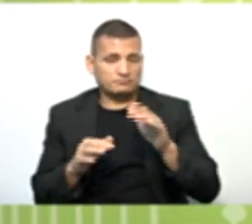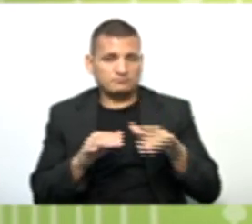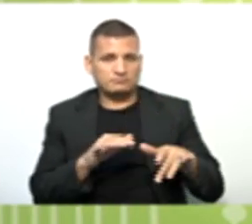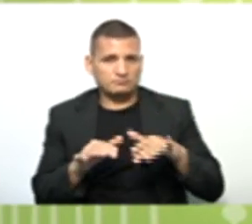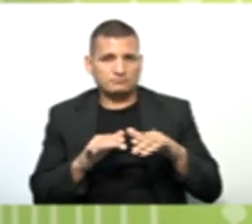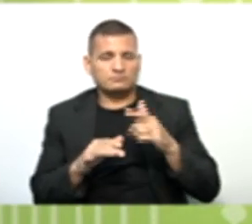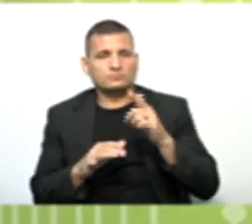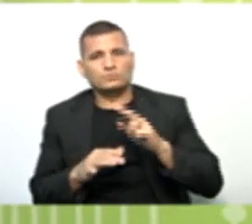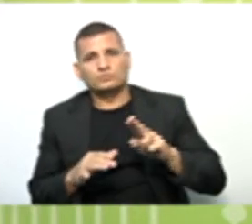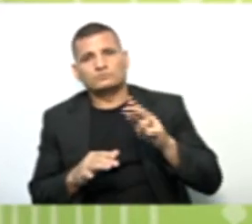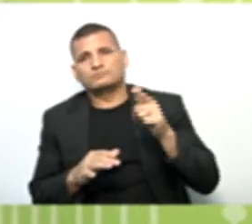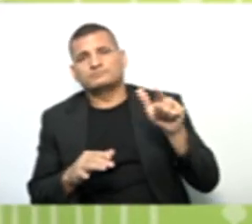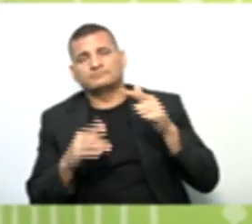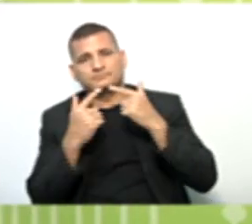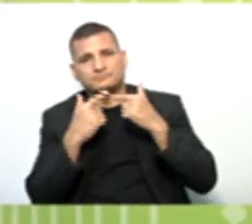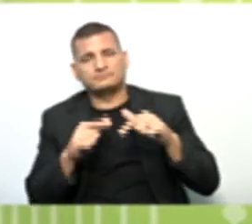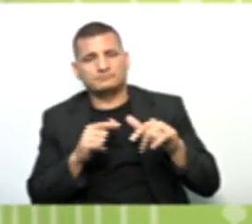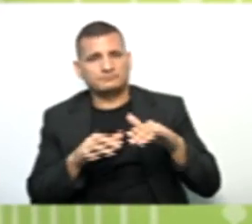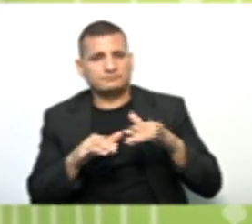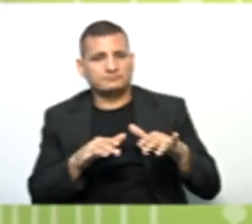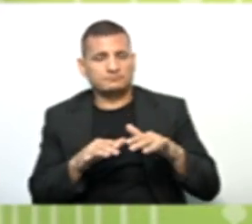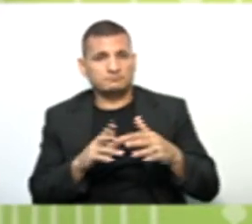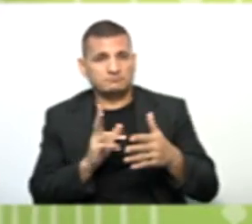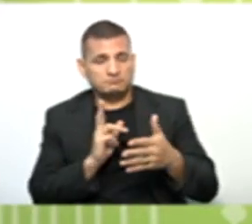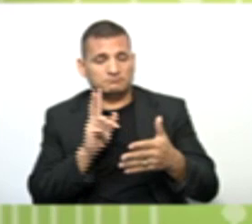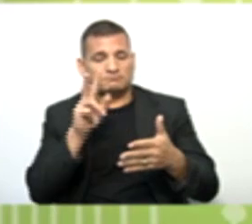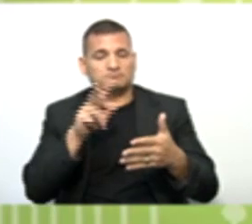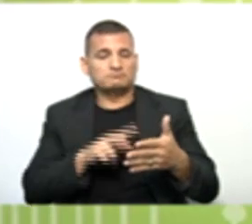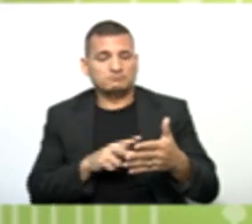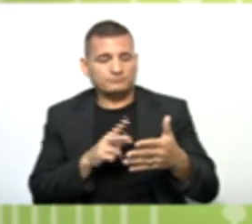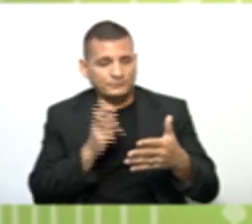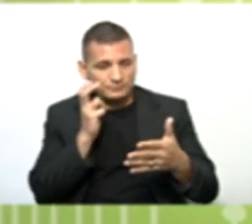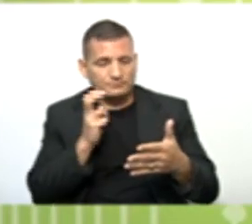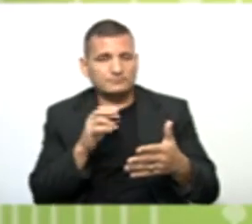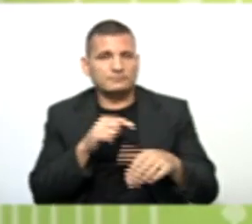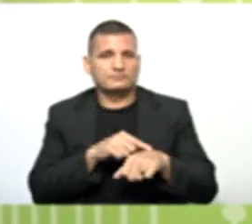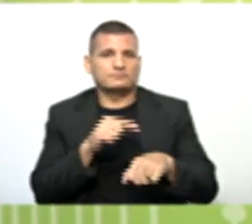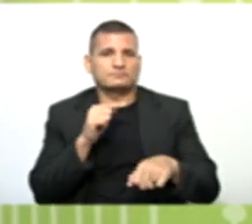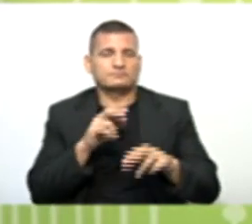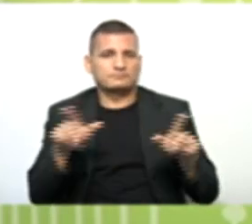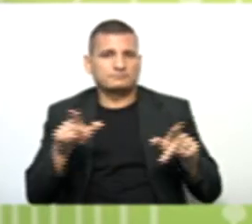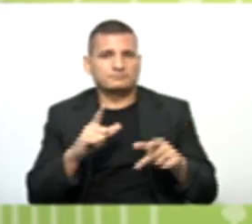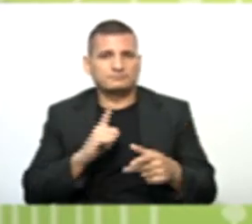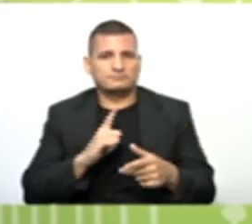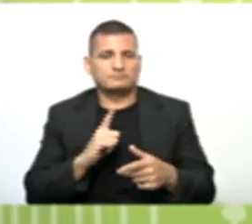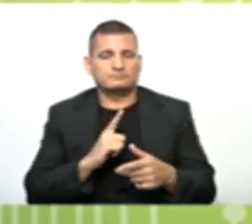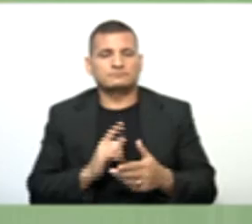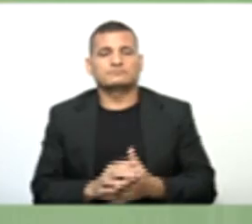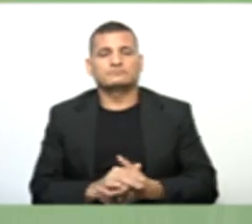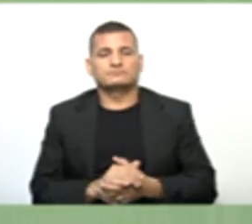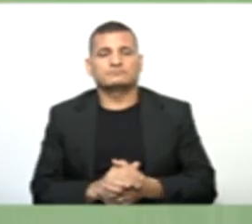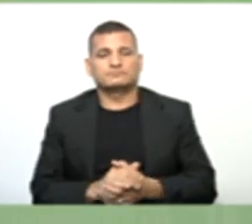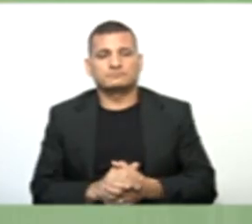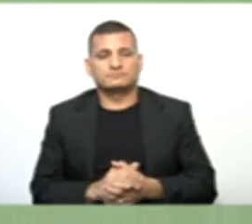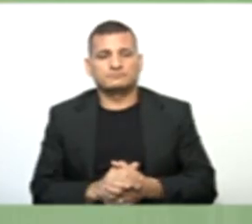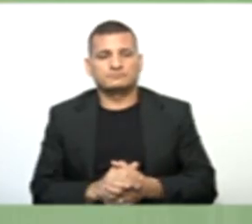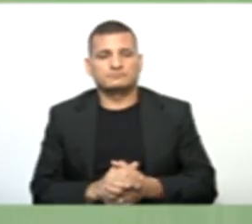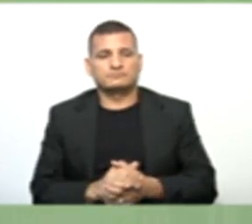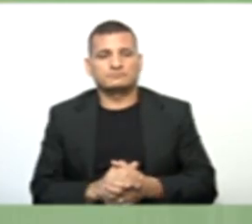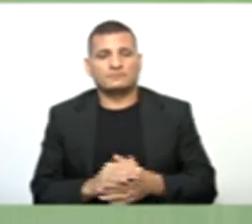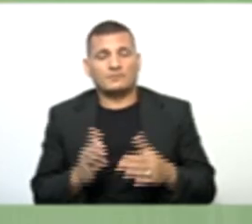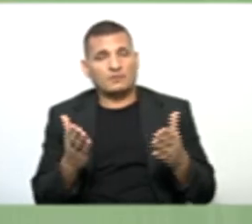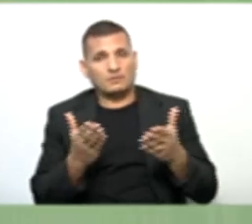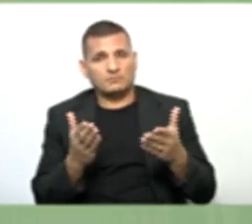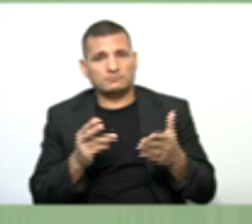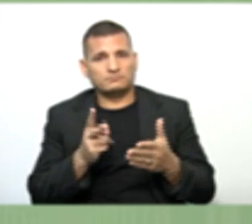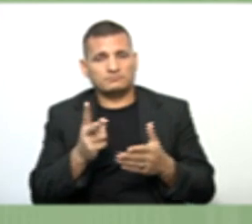outra linguagem de programação, vai reconhecer isso imediatamente, essa diferença, né? Bom, mas vamos continuar aqui com as nossas